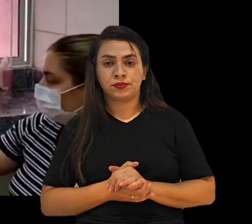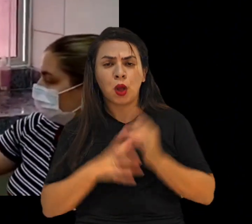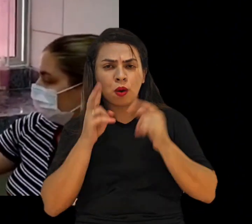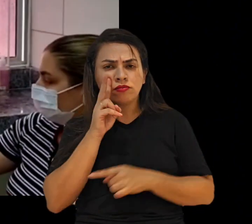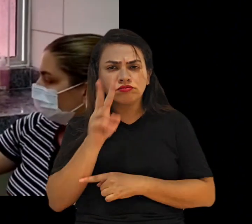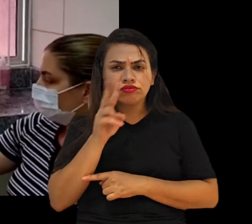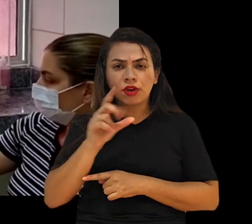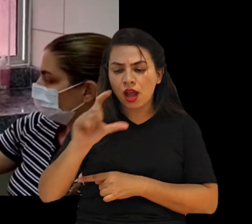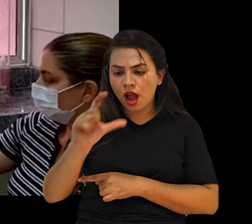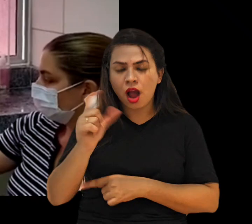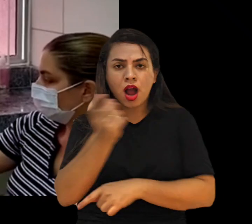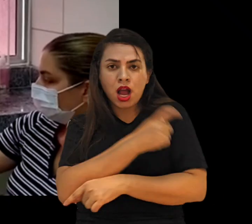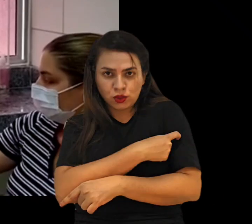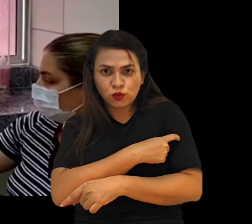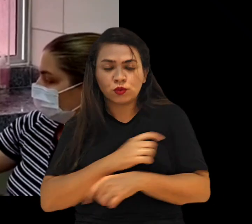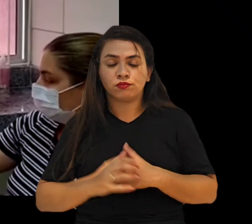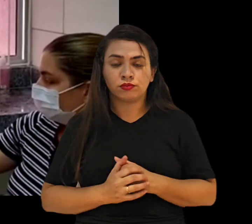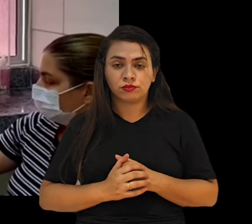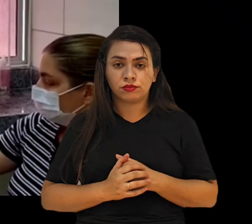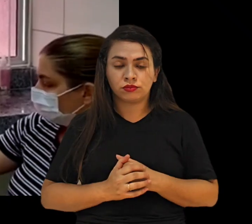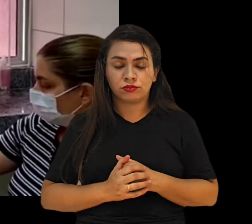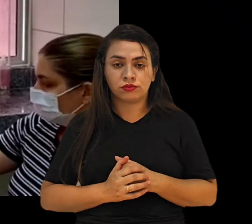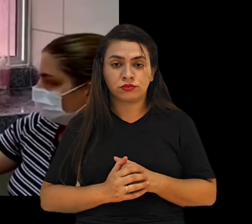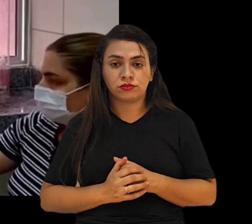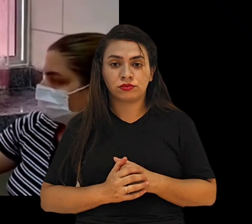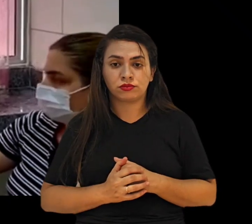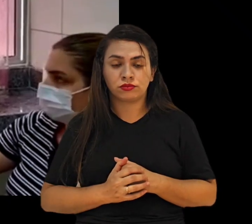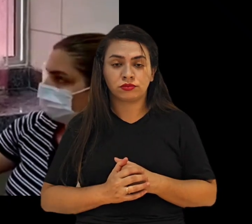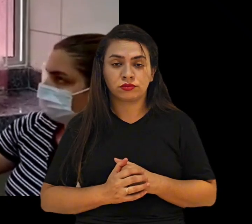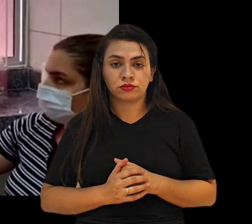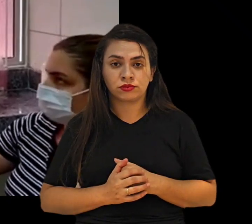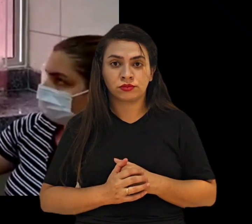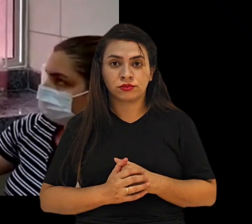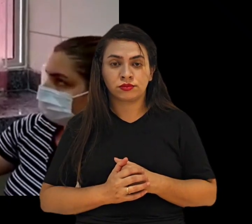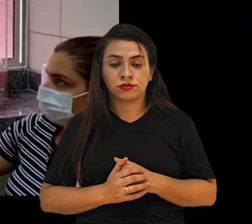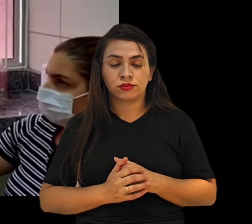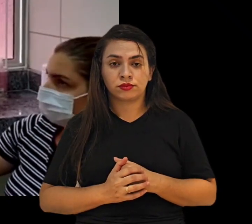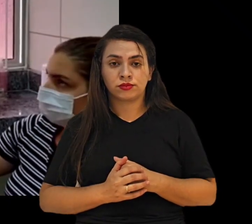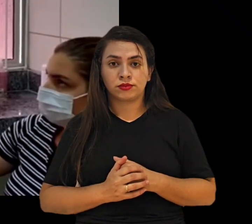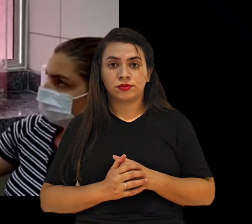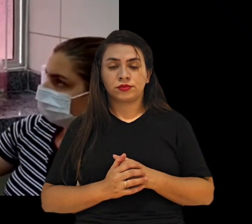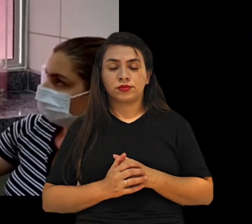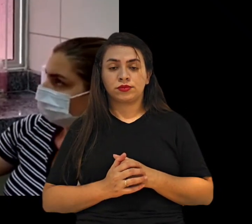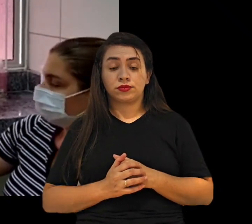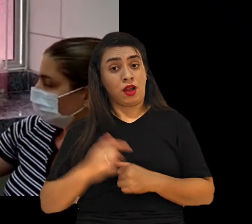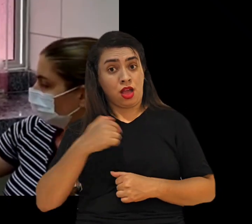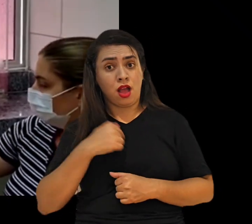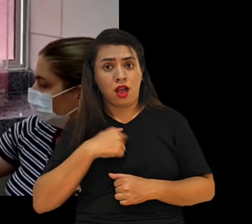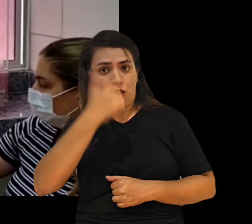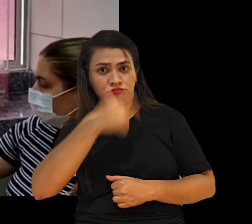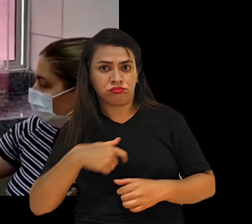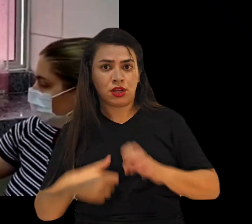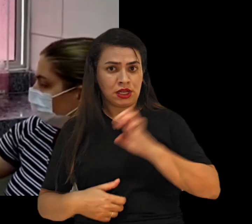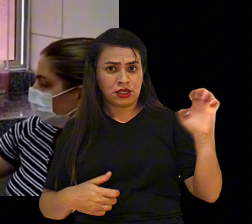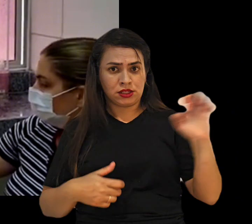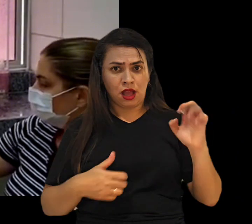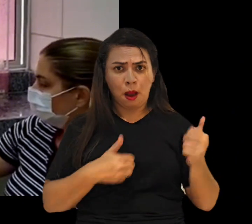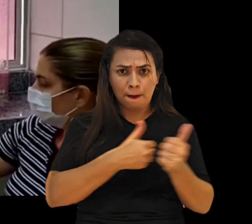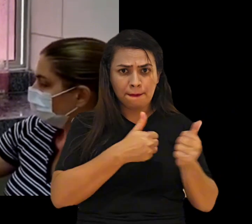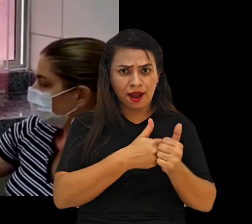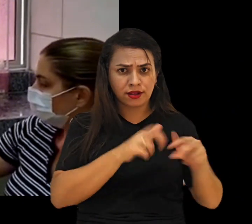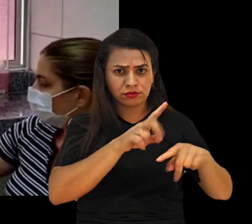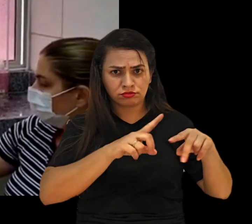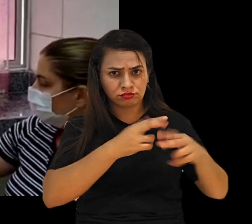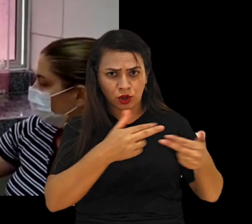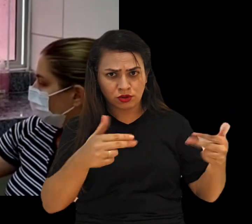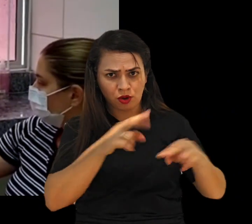acidentes. Então só no momento da coleta, desencapa, olha se o bisel da agulha está para cima para fazer a coleta. Tá? Bom, como eu